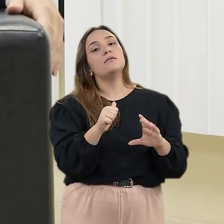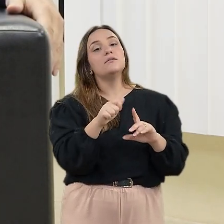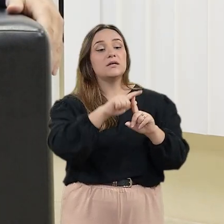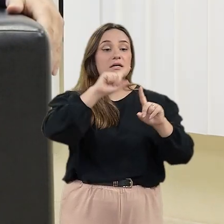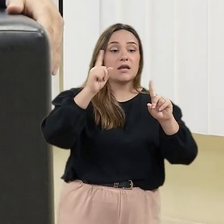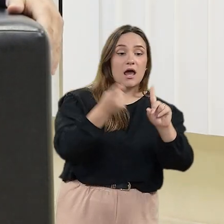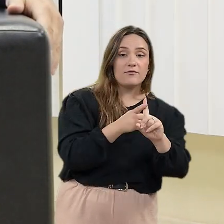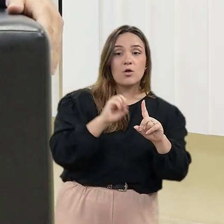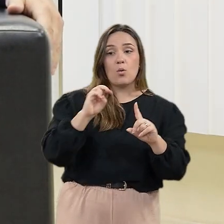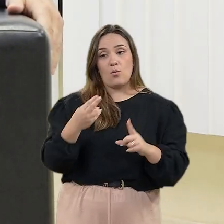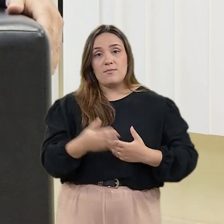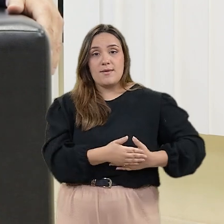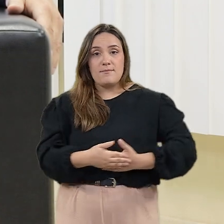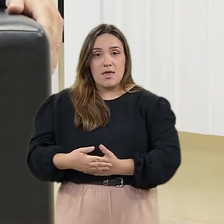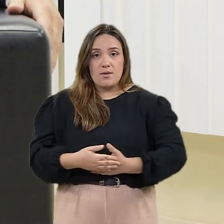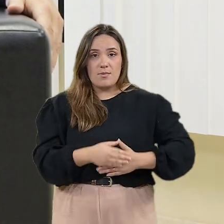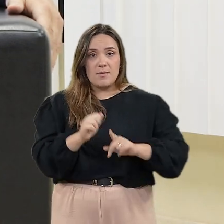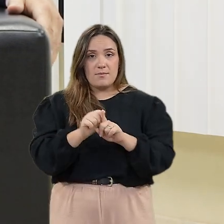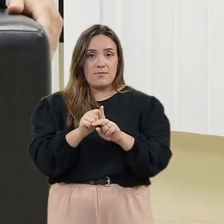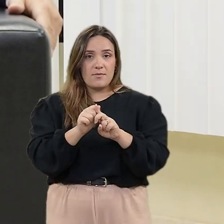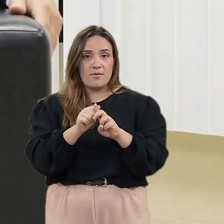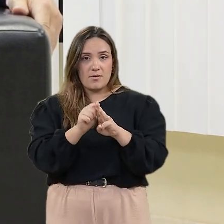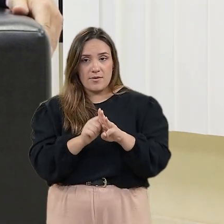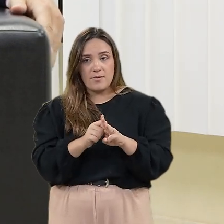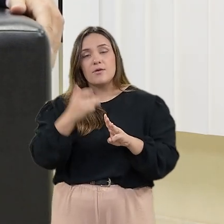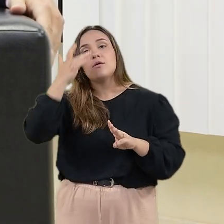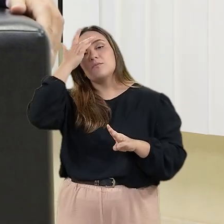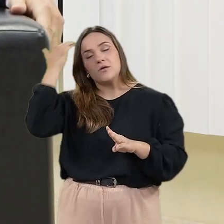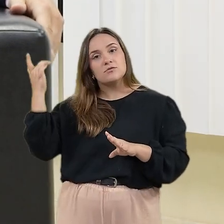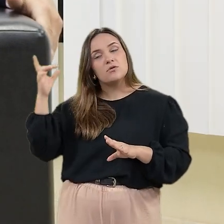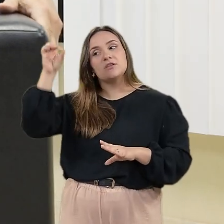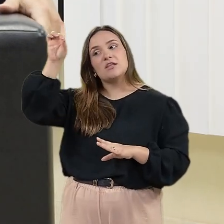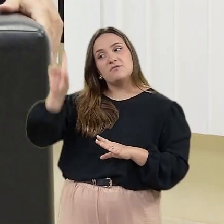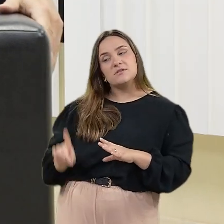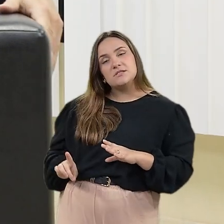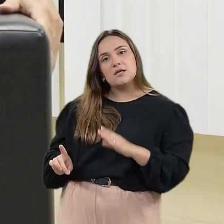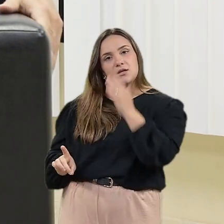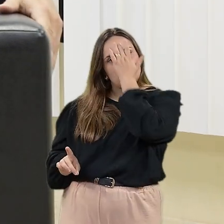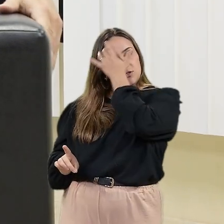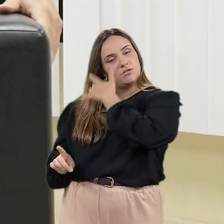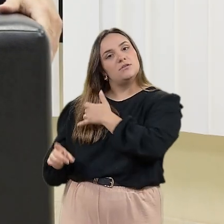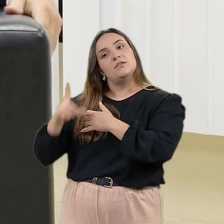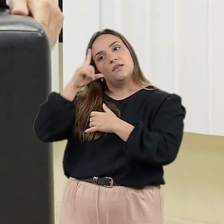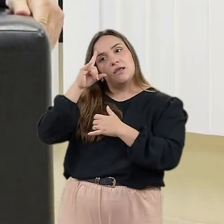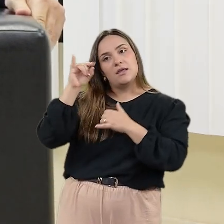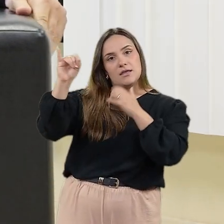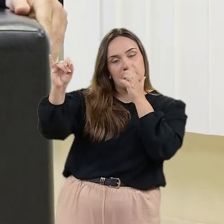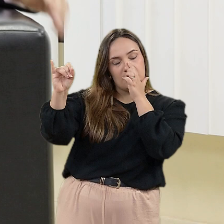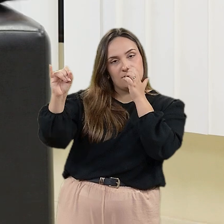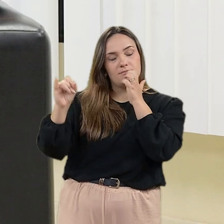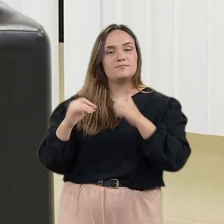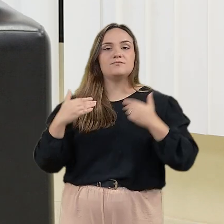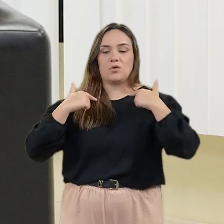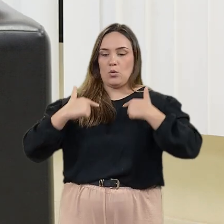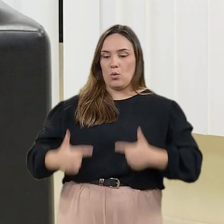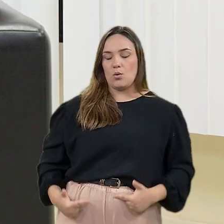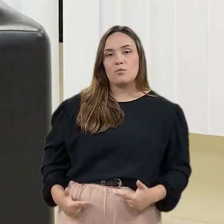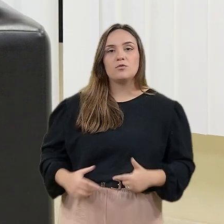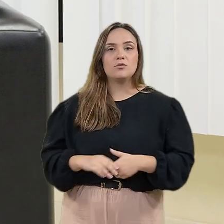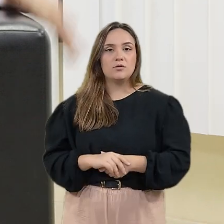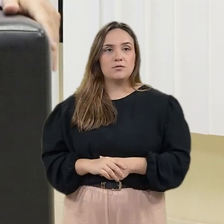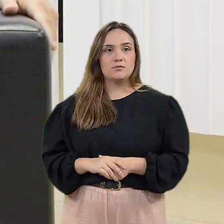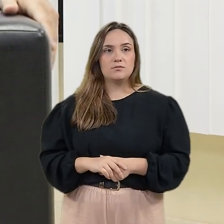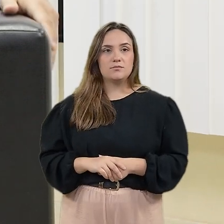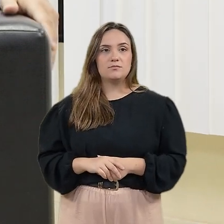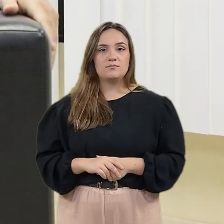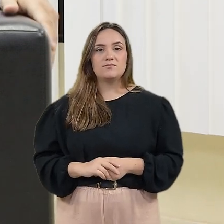à luz, contra pessoas com deficiência física, mental, quando aquilo é